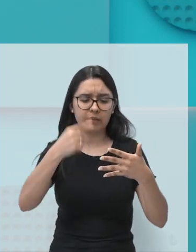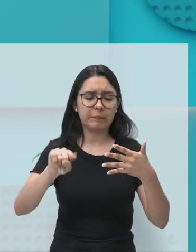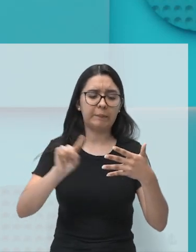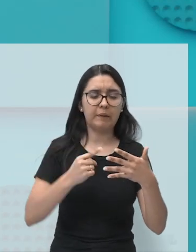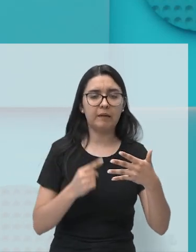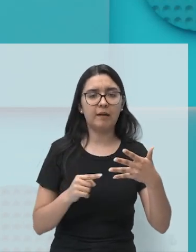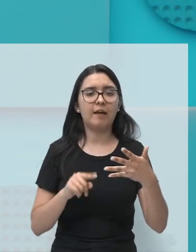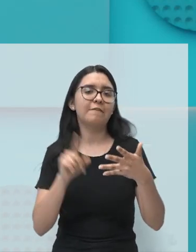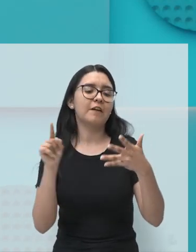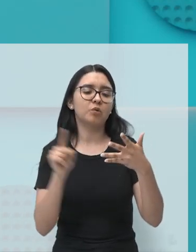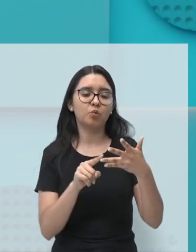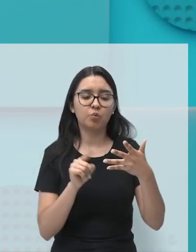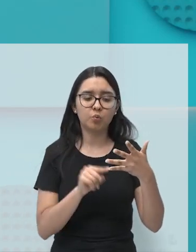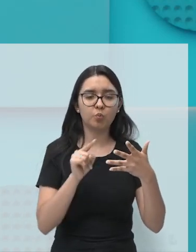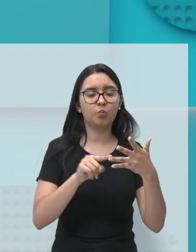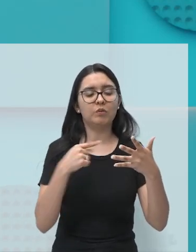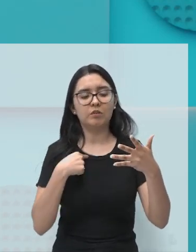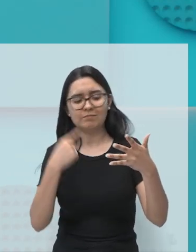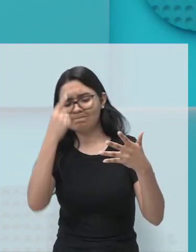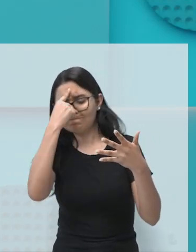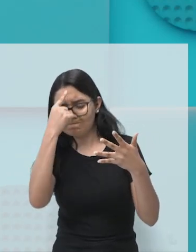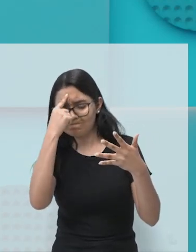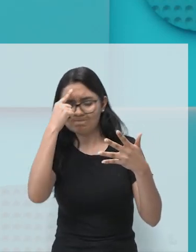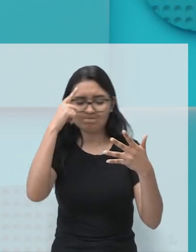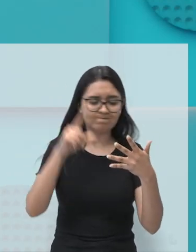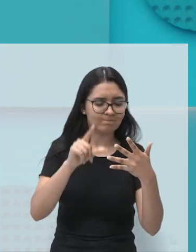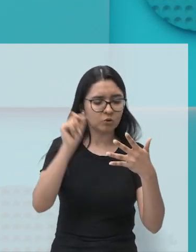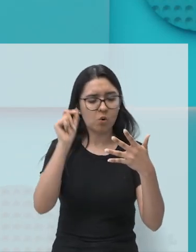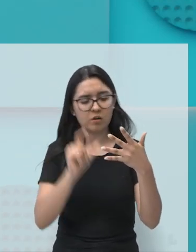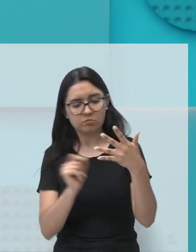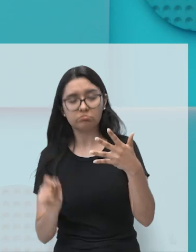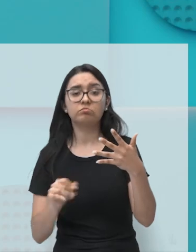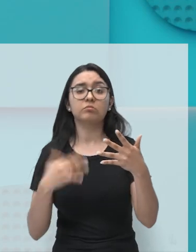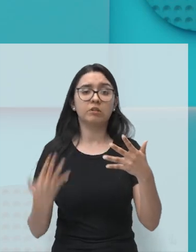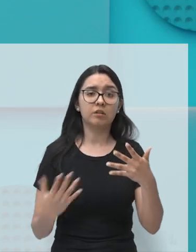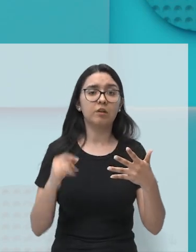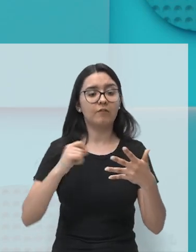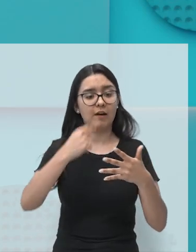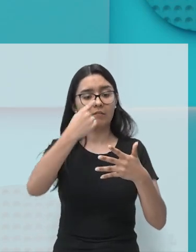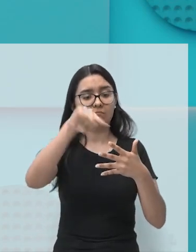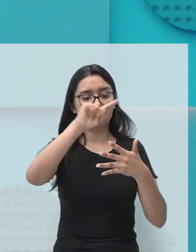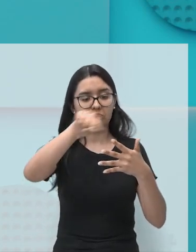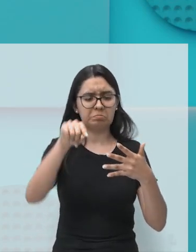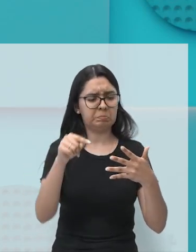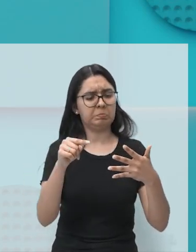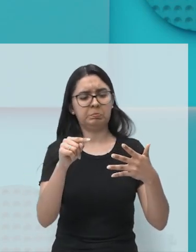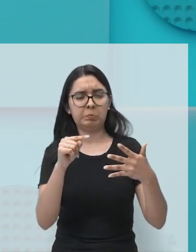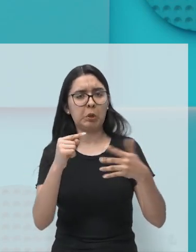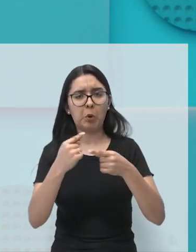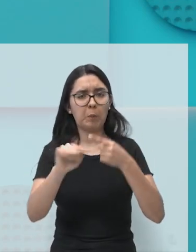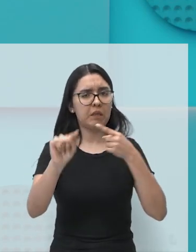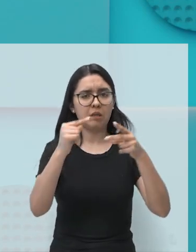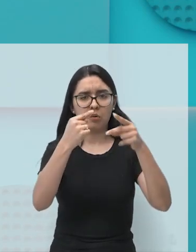bom? E ficam 2 para a gente ficar batendo cabeça ali, né, pensando. Então você pega, elimina logo que não tem nada a ver, corre para o